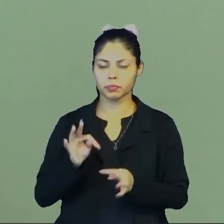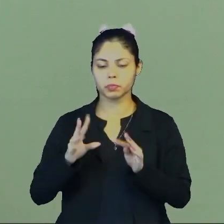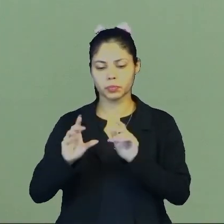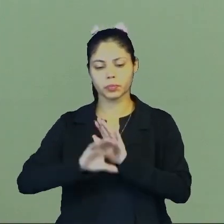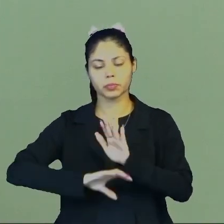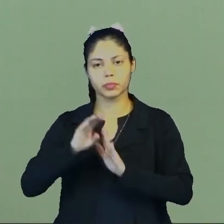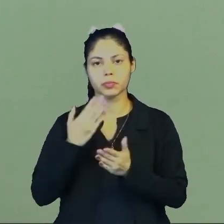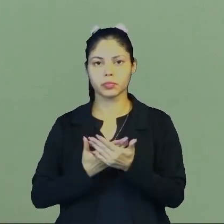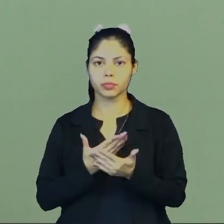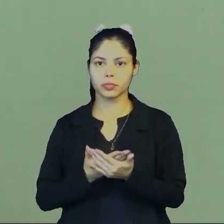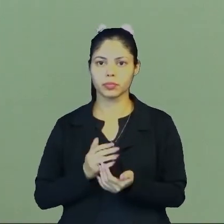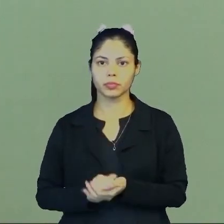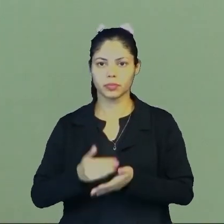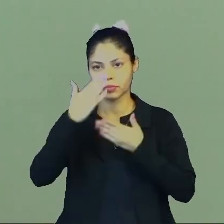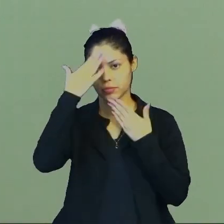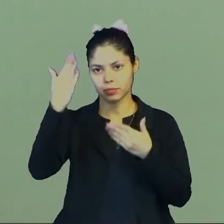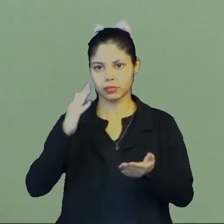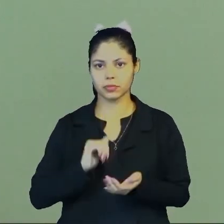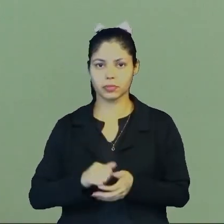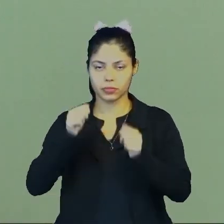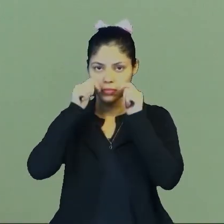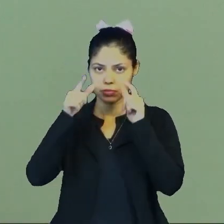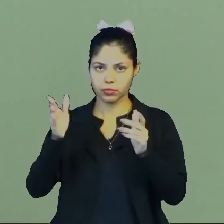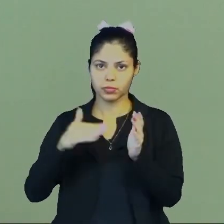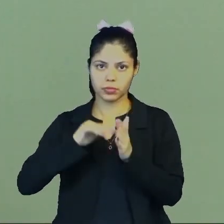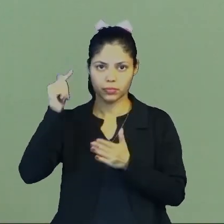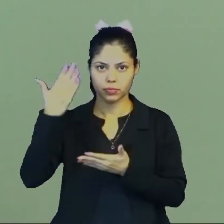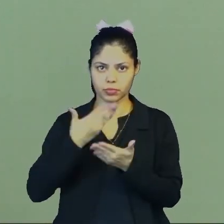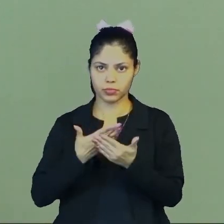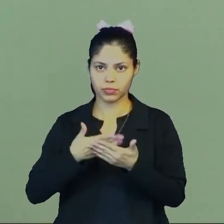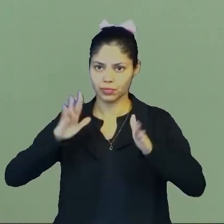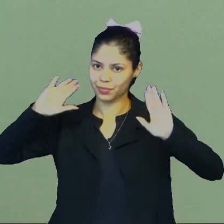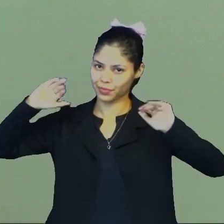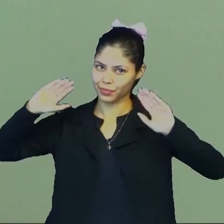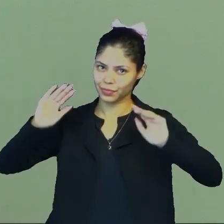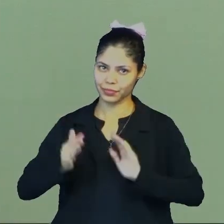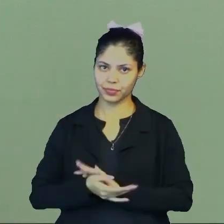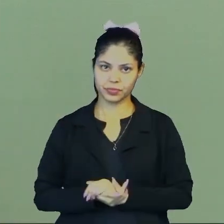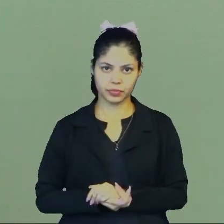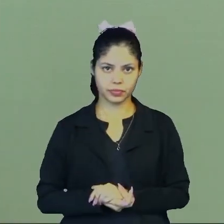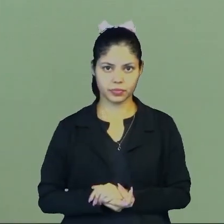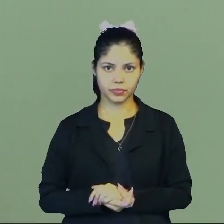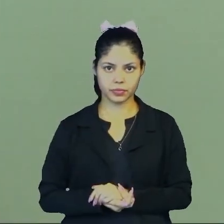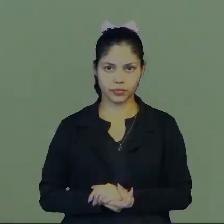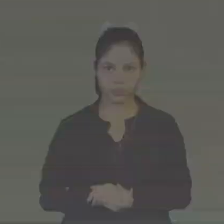todo o conteúdo das suas aulas. Muito obrigada por sua atenção. Até a próxima aula. Tchau, tchau.